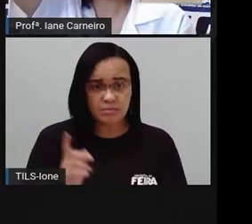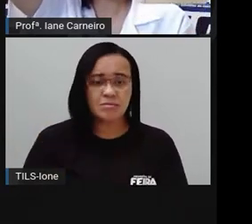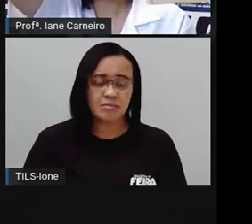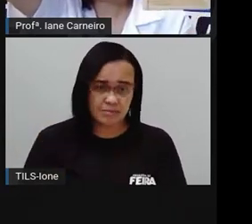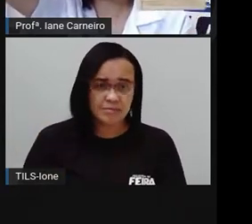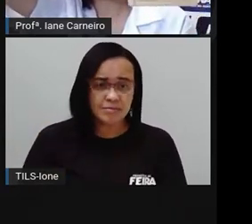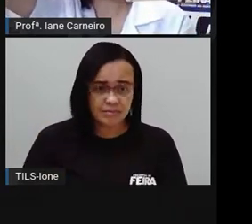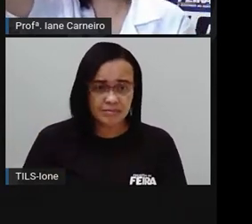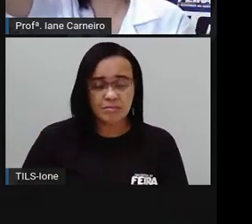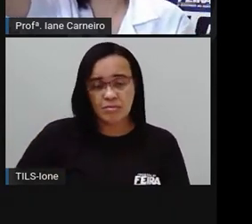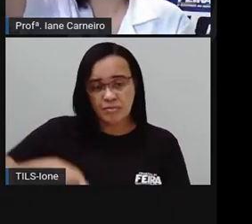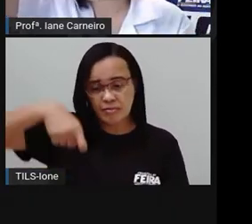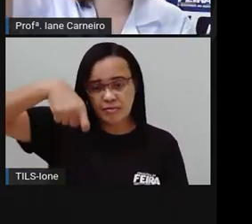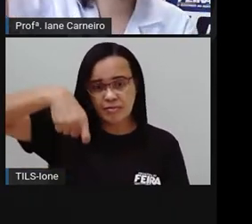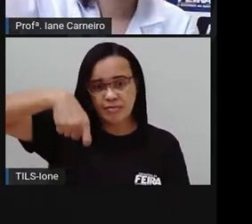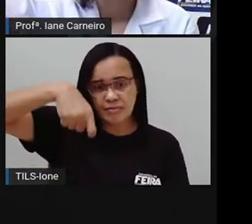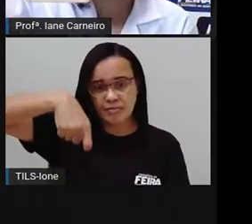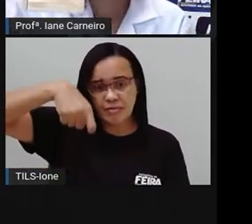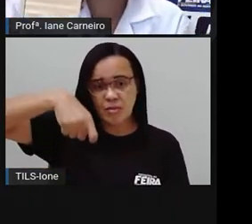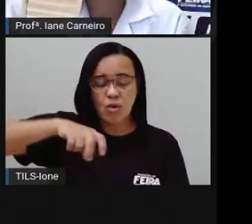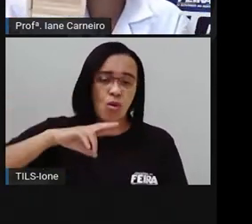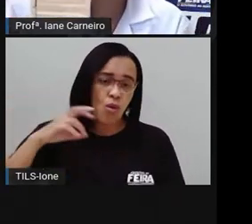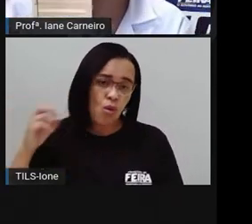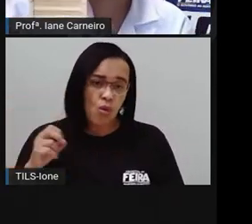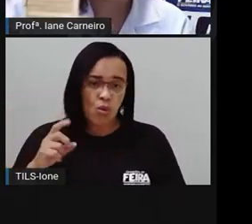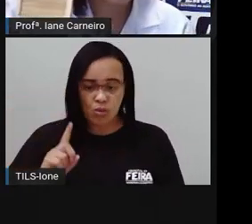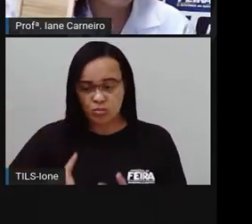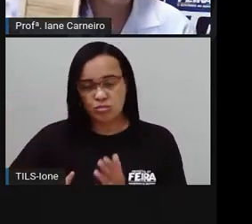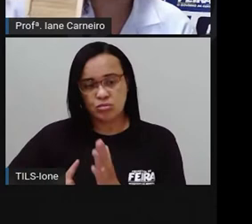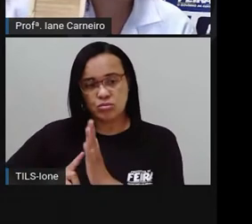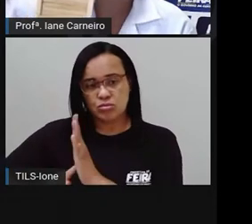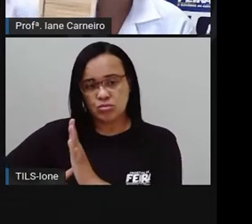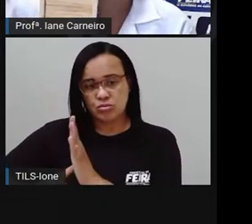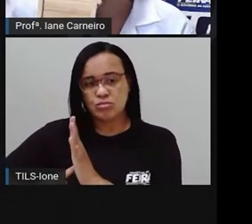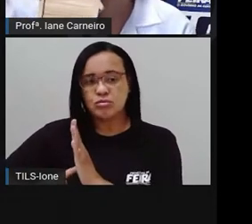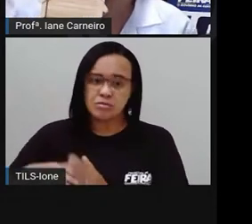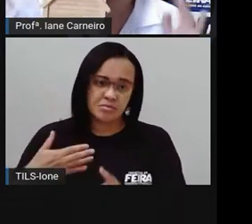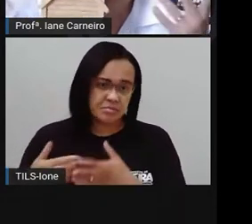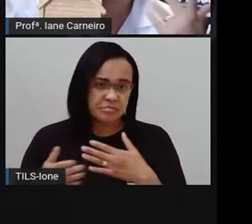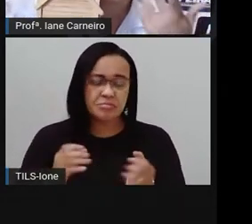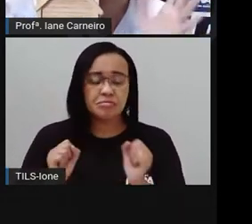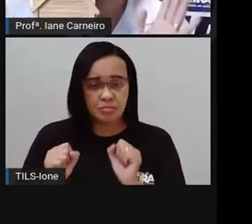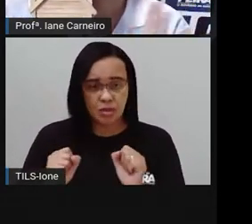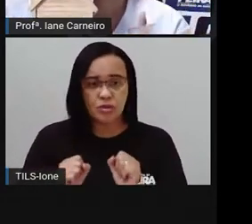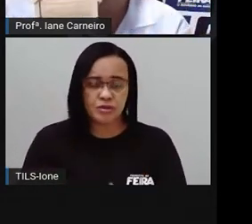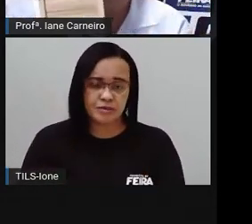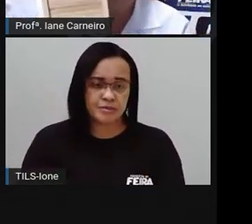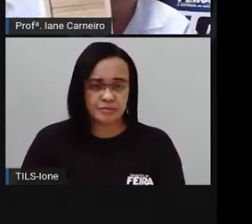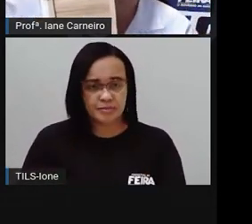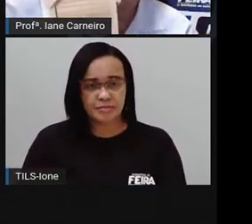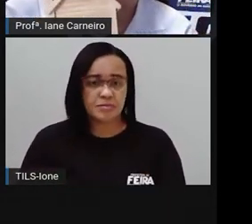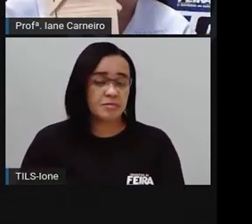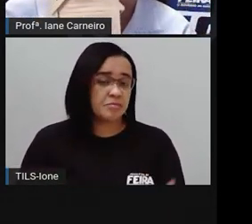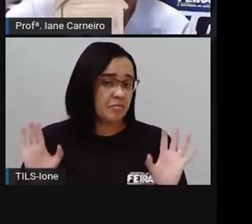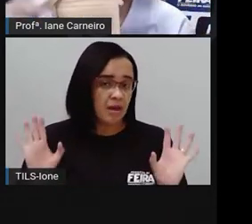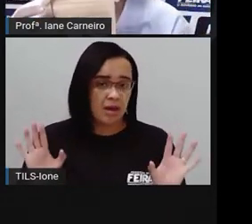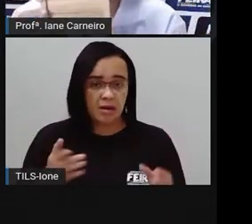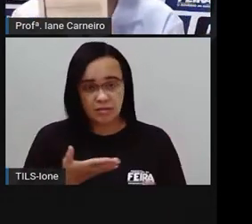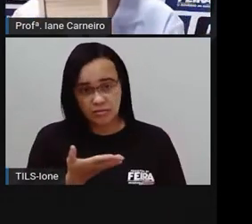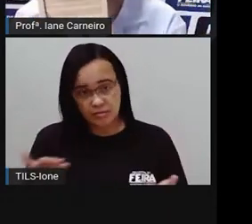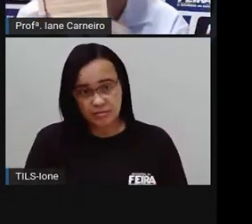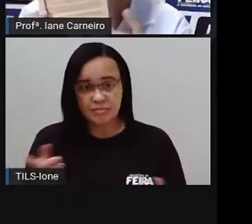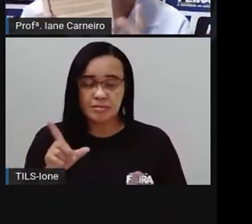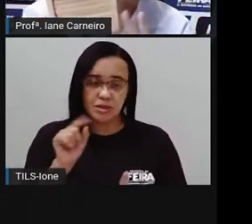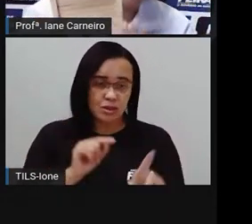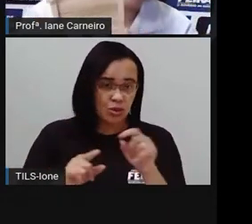e pendurar, né? Pode pendurar na parede, tá certo? No local que vocês quiserem, na casa de vocês. Vocês